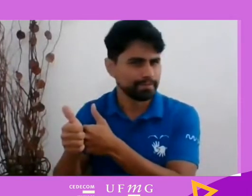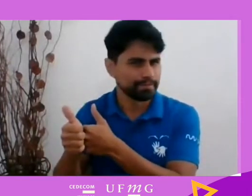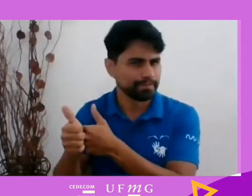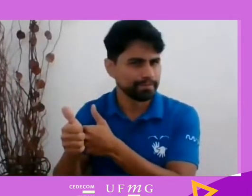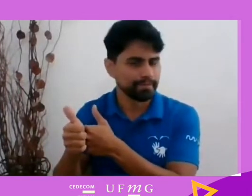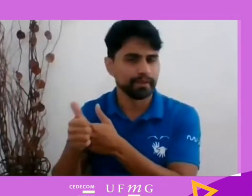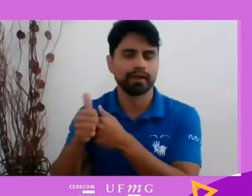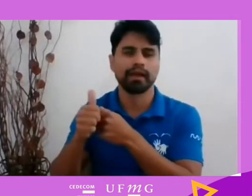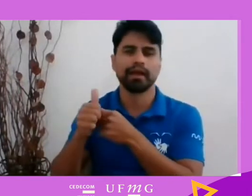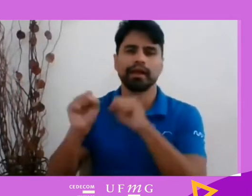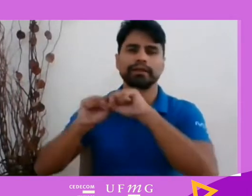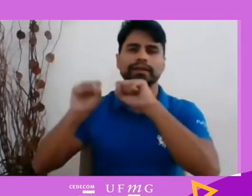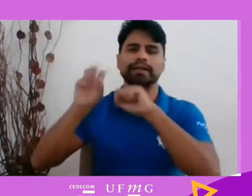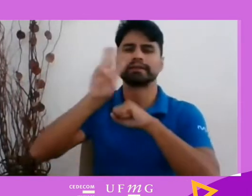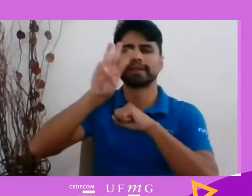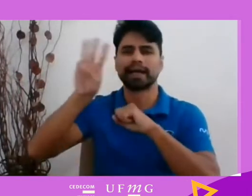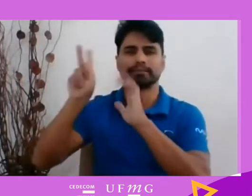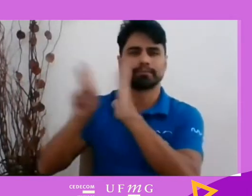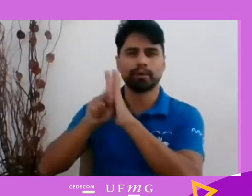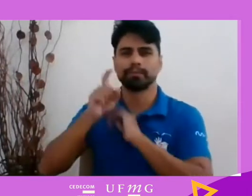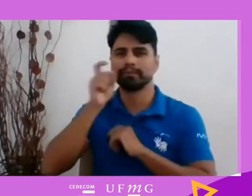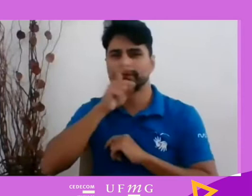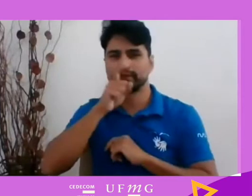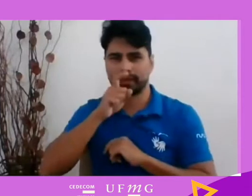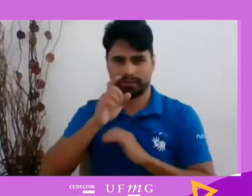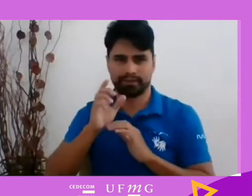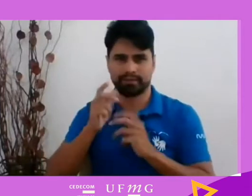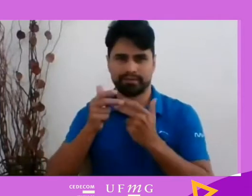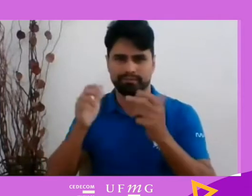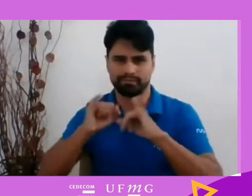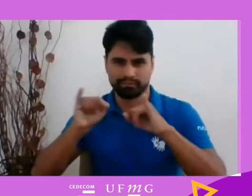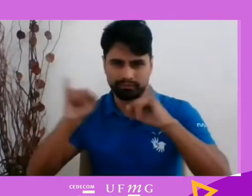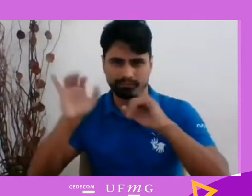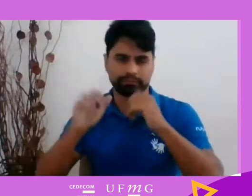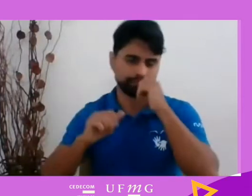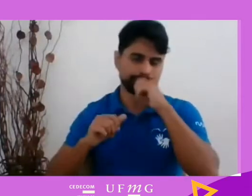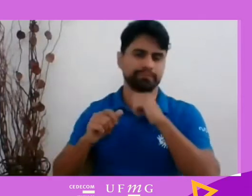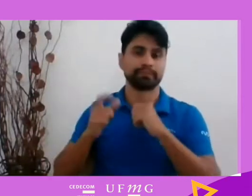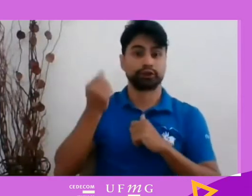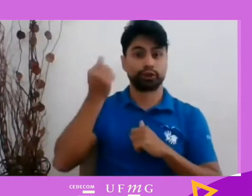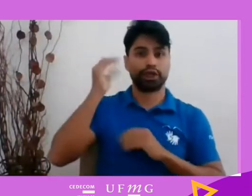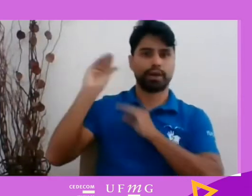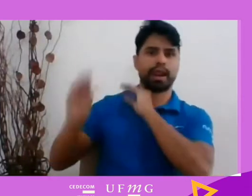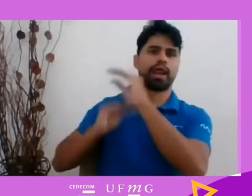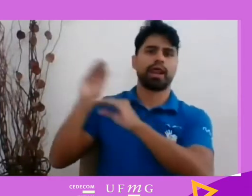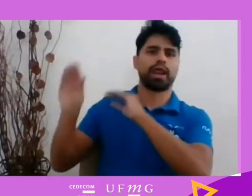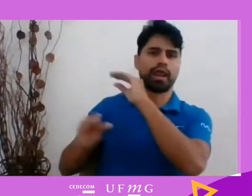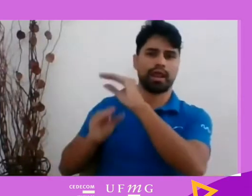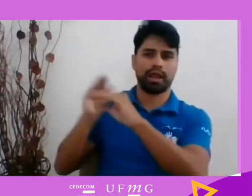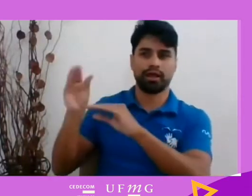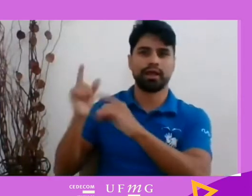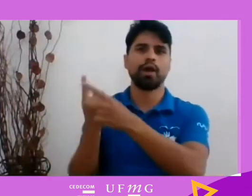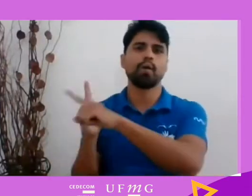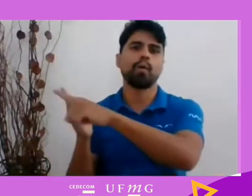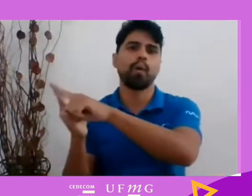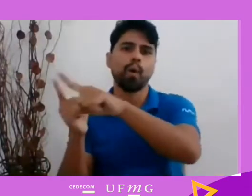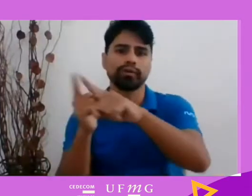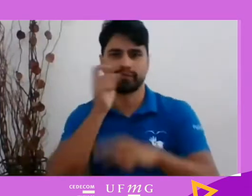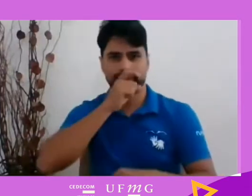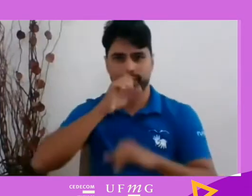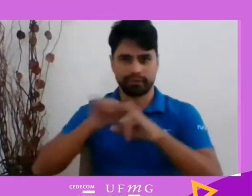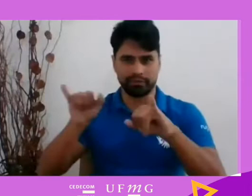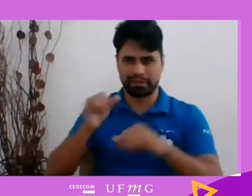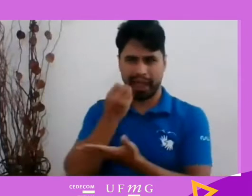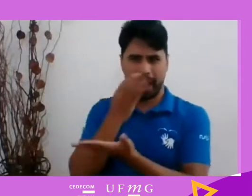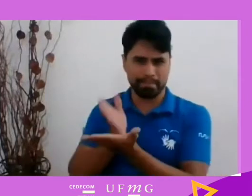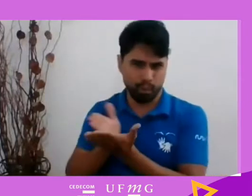assim. No movimento para acabar com o financiamento dos sites de fake news, exatamente. Esse é um caminho de ação? Ela pergunta.